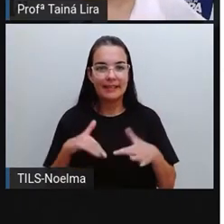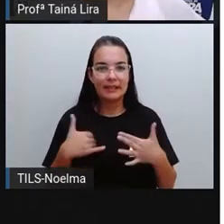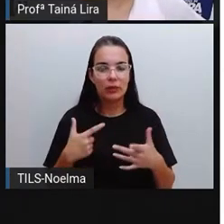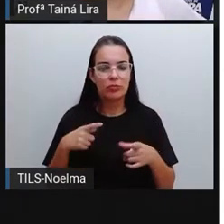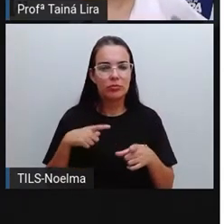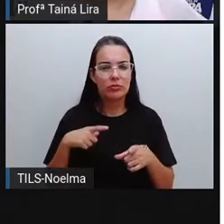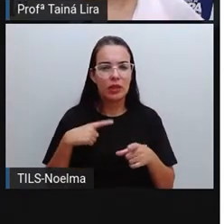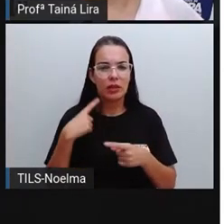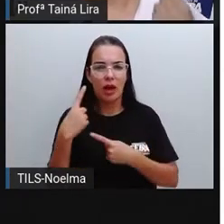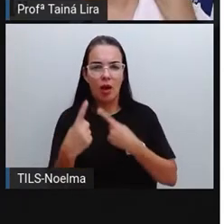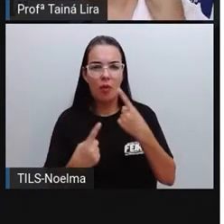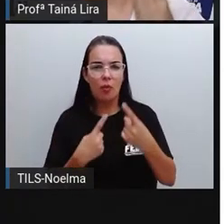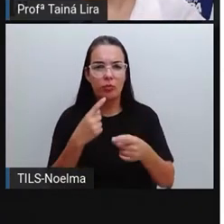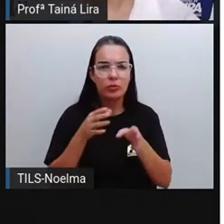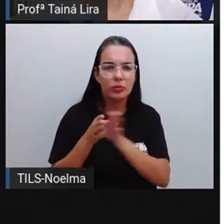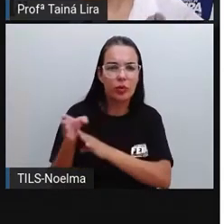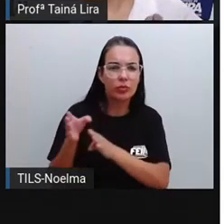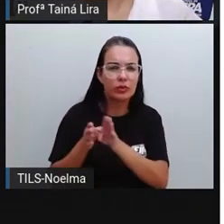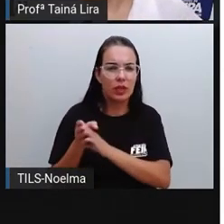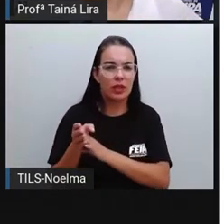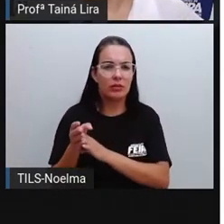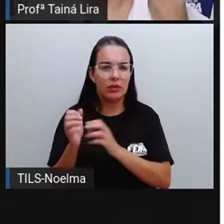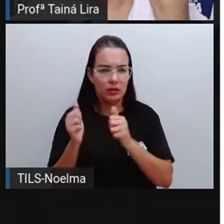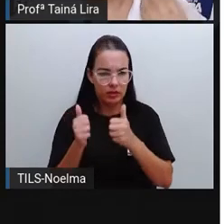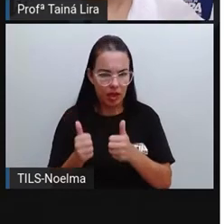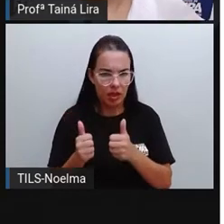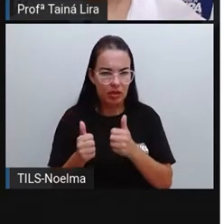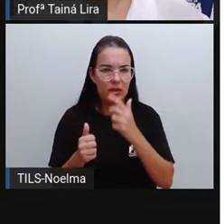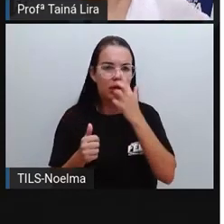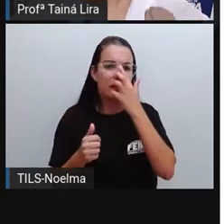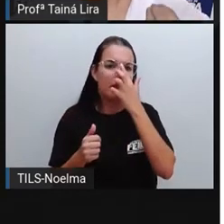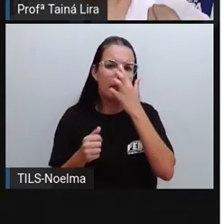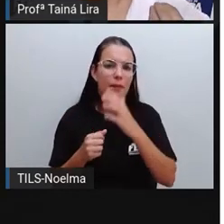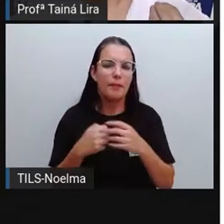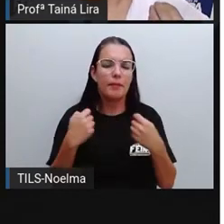trazendo ali alguns conselhos. Então, qual é o objetivo? Levar